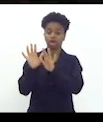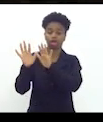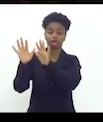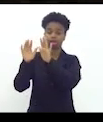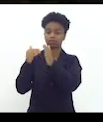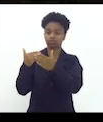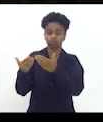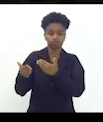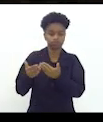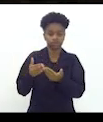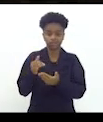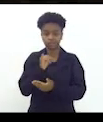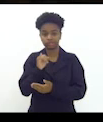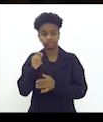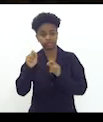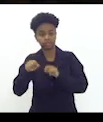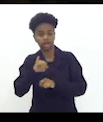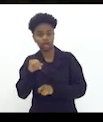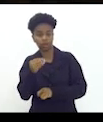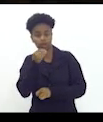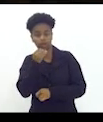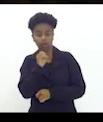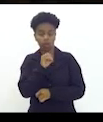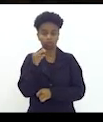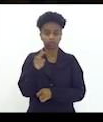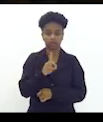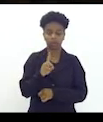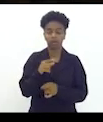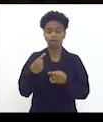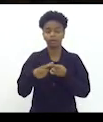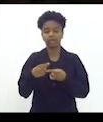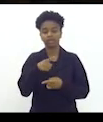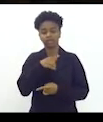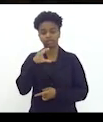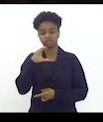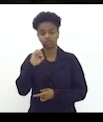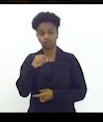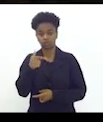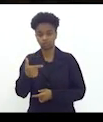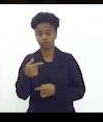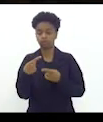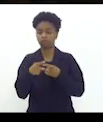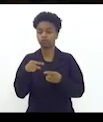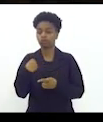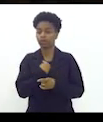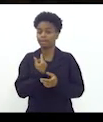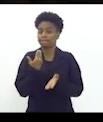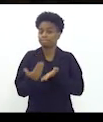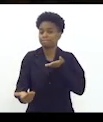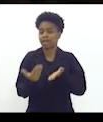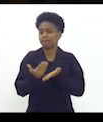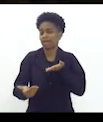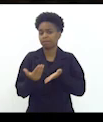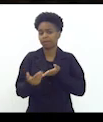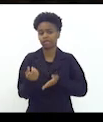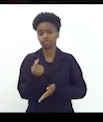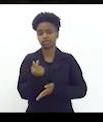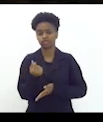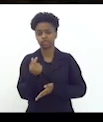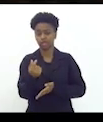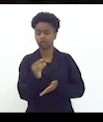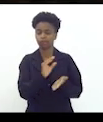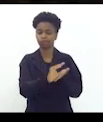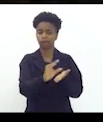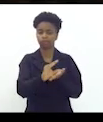independente daquele que é inaproveitável, porque tem o CO2, estamos perdendo de receitas de royalties,